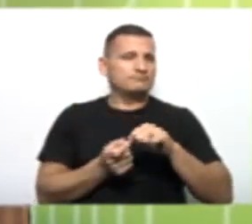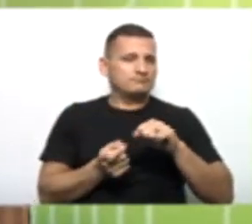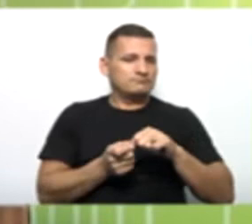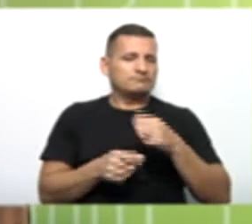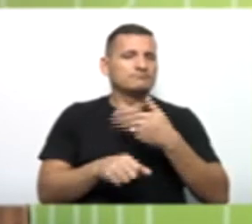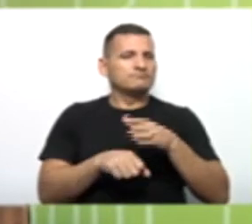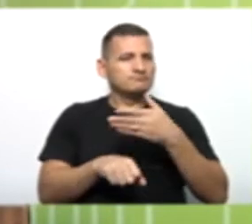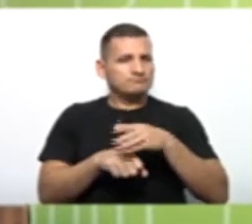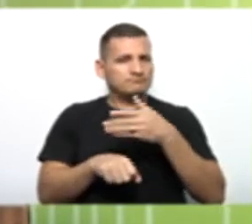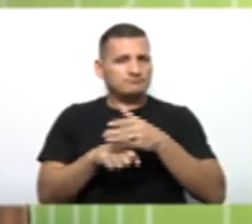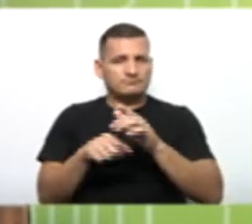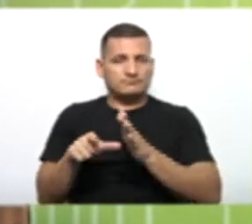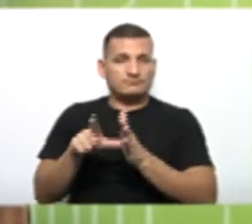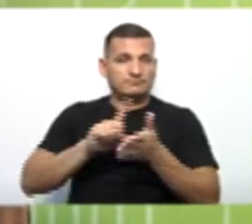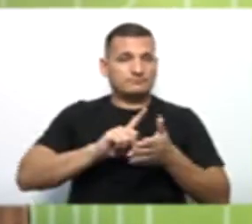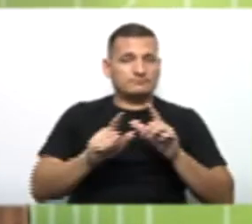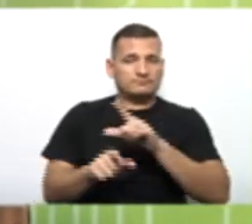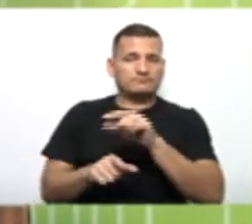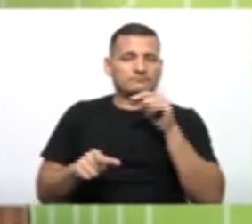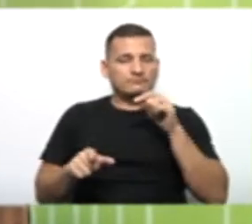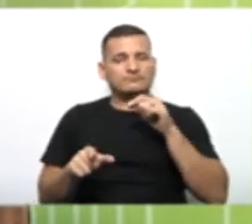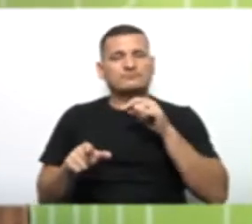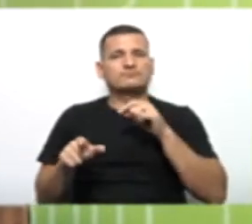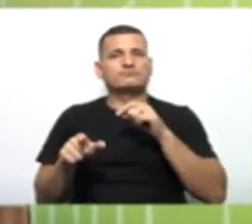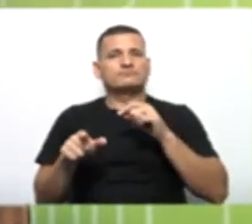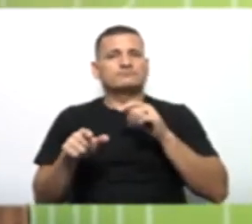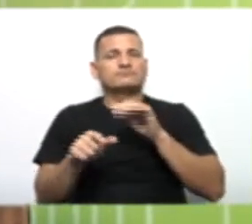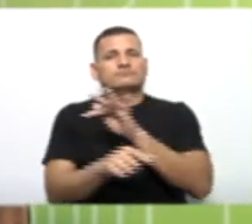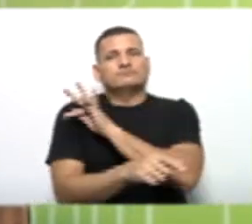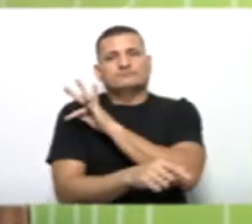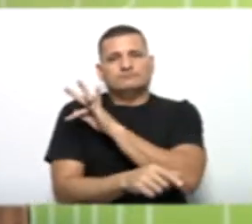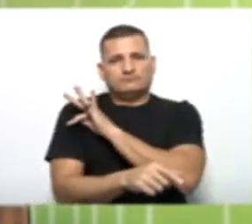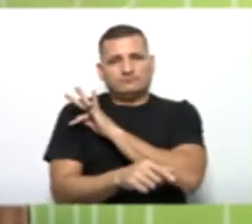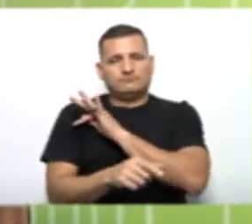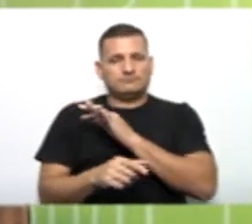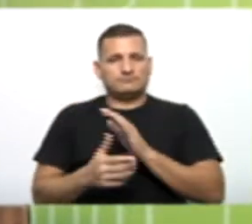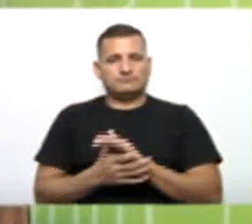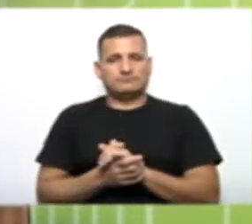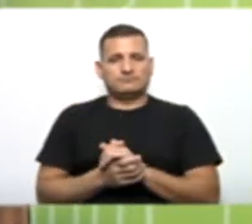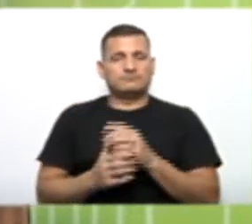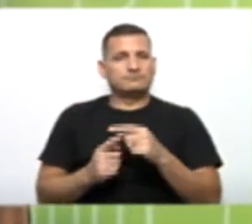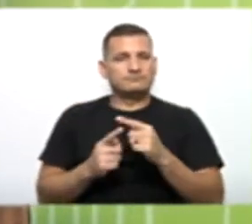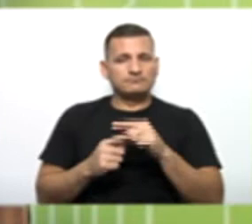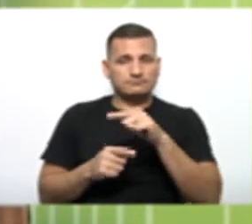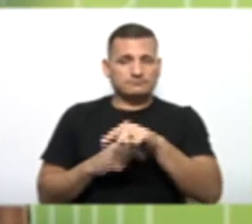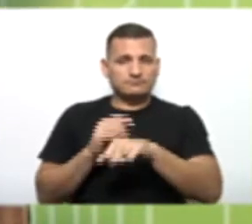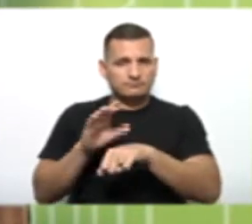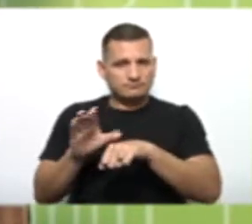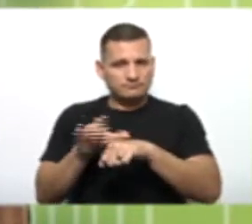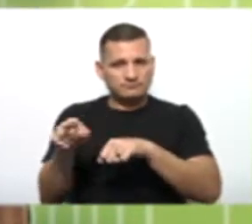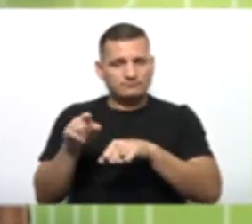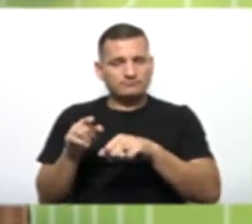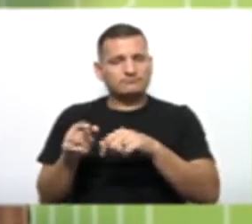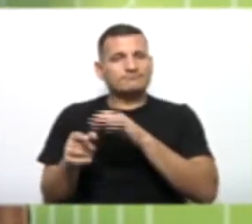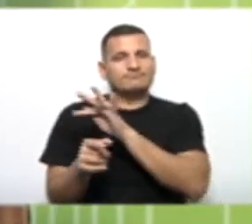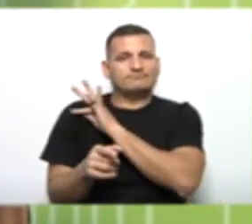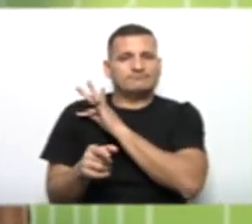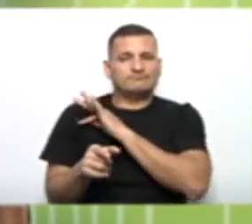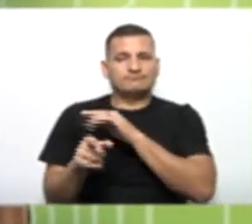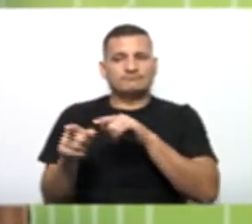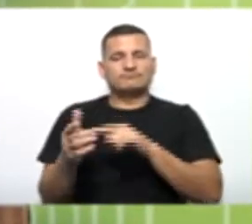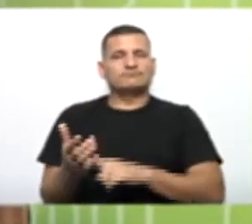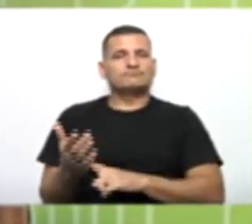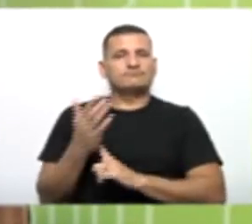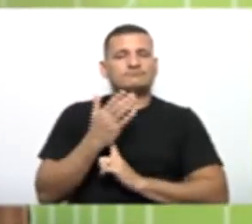antes de escolher o curso superior que eu ia fazer porque aquele curso superior iria naquele momento me